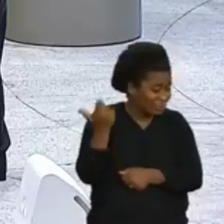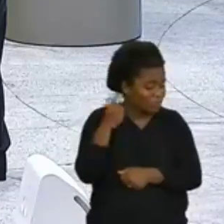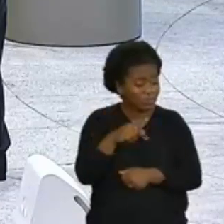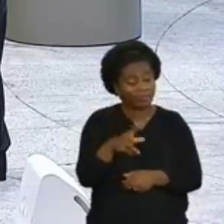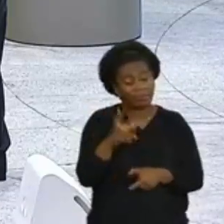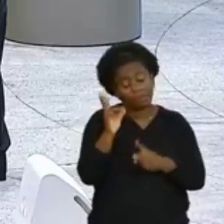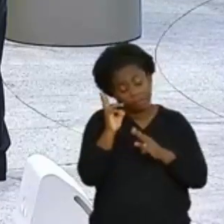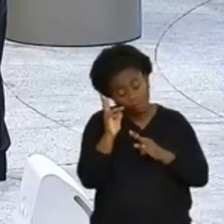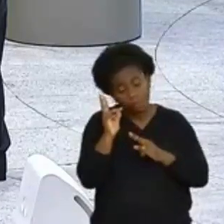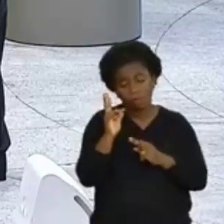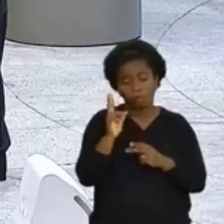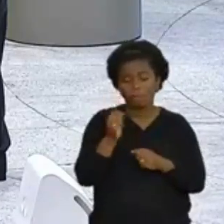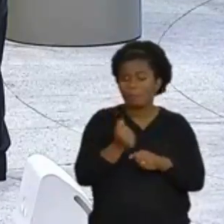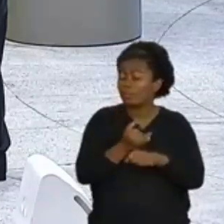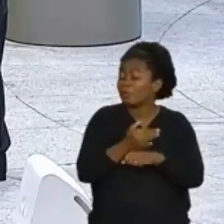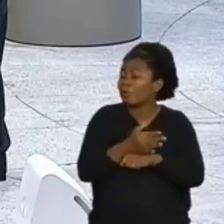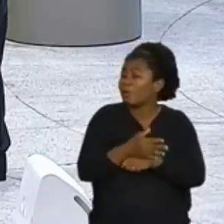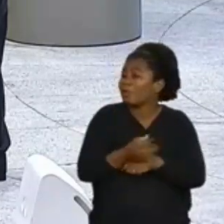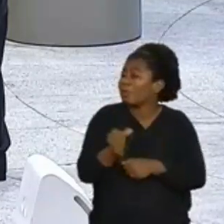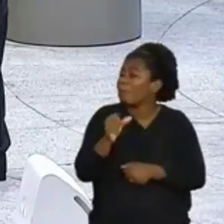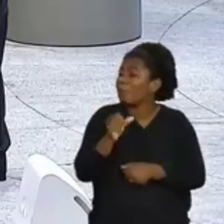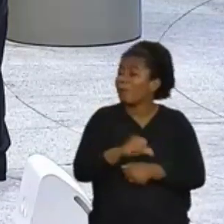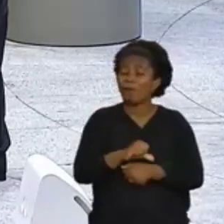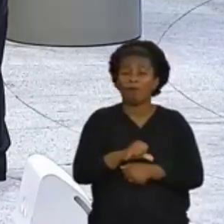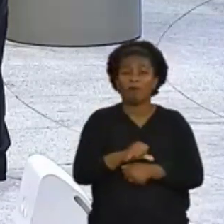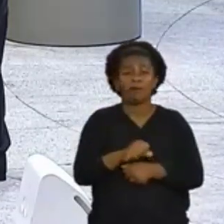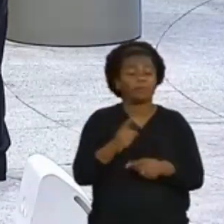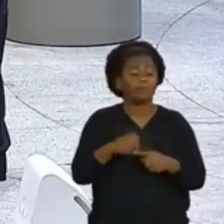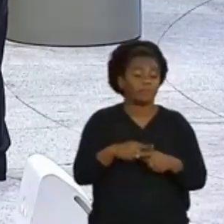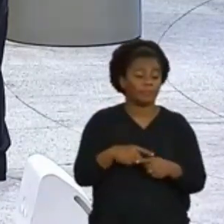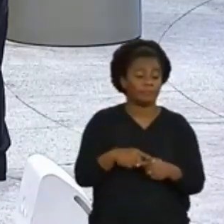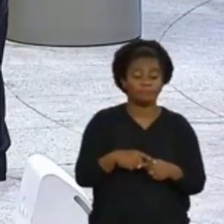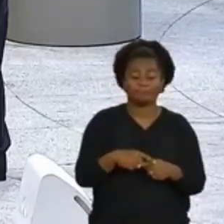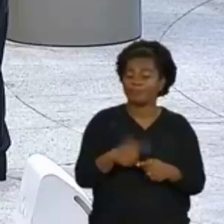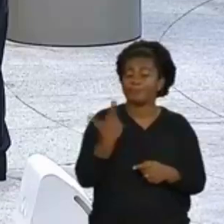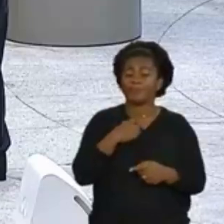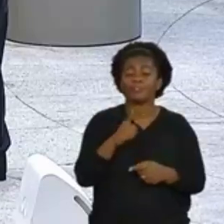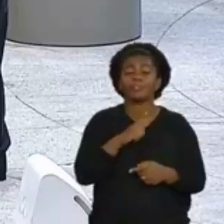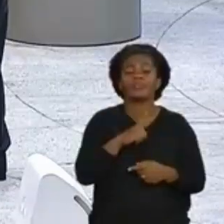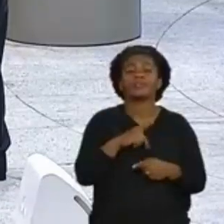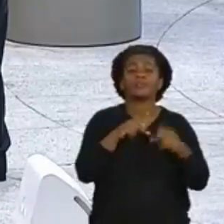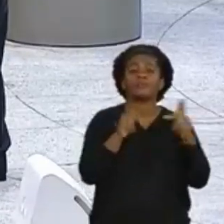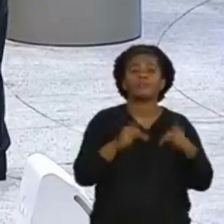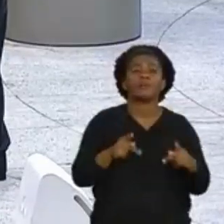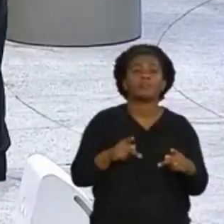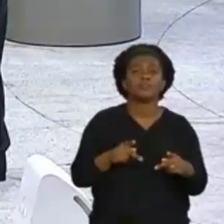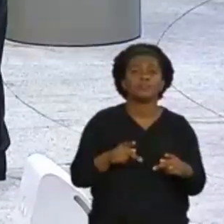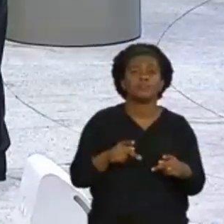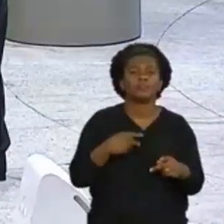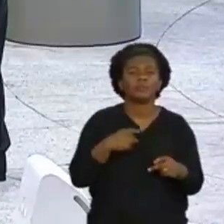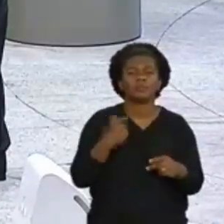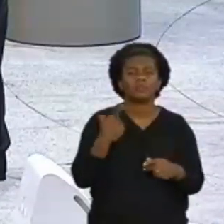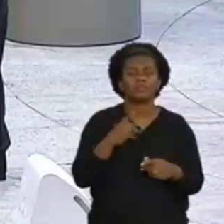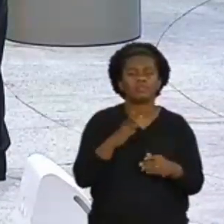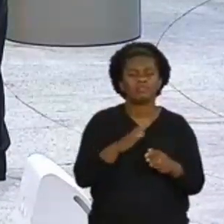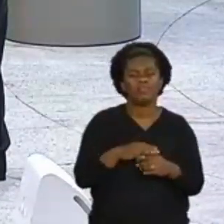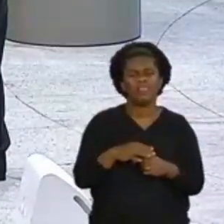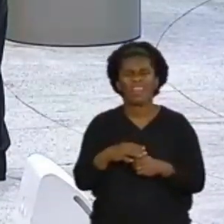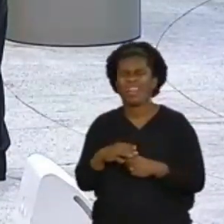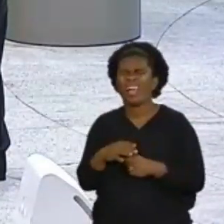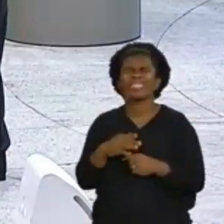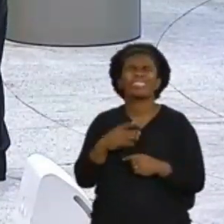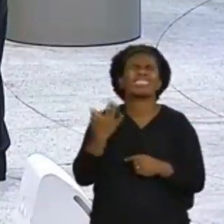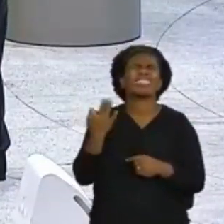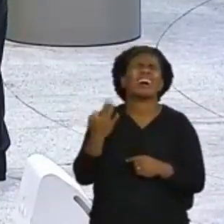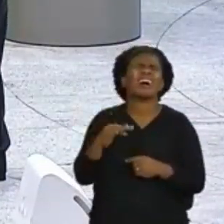as minhas madrugadas eram terríveis. Eu não tinha paz. Eu não conseguia virar de um lado para o outro porque